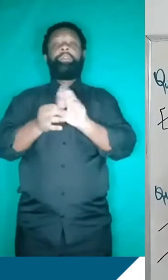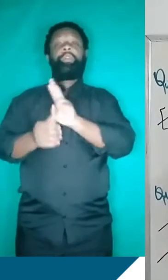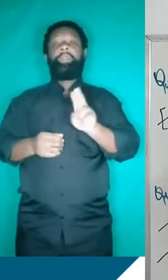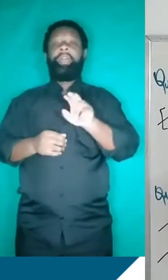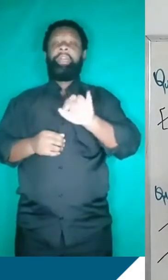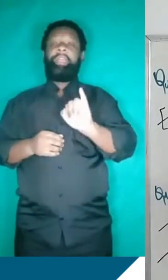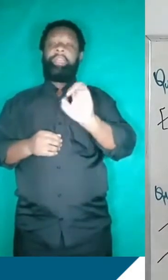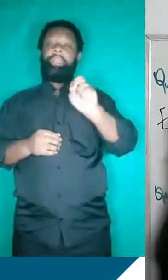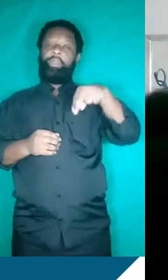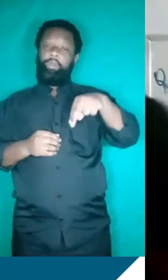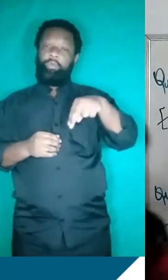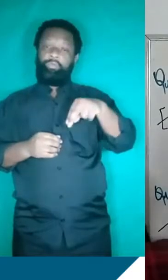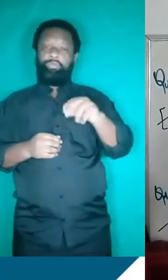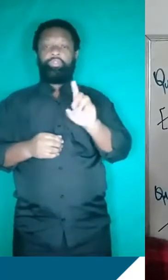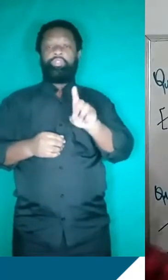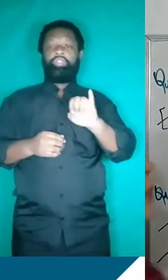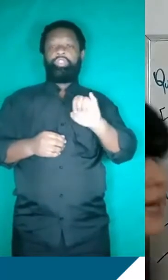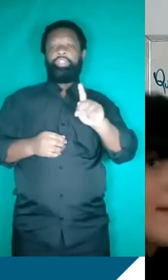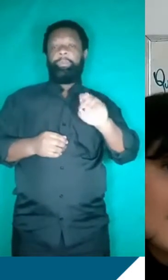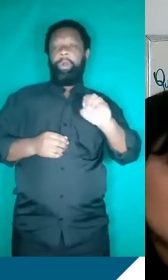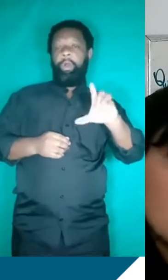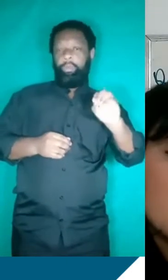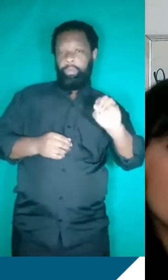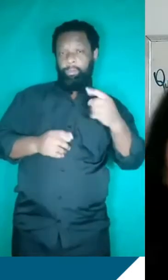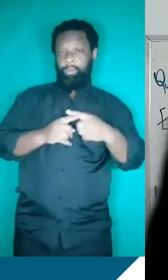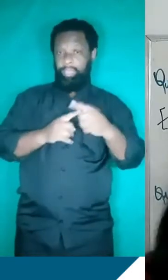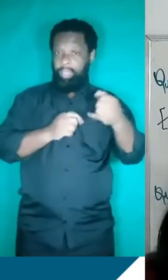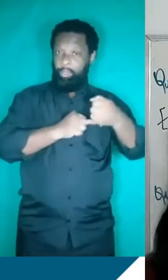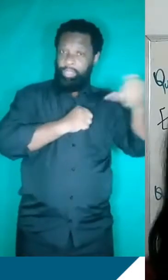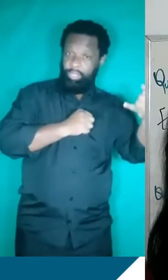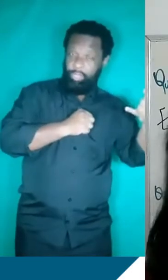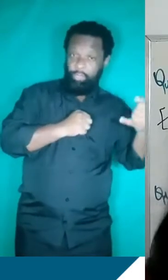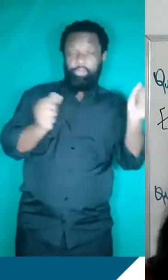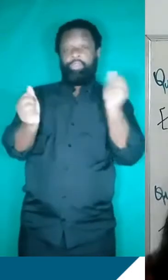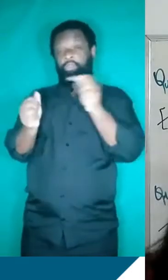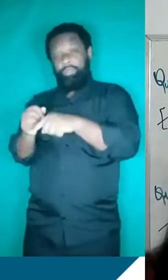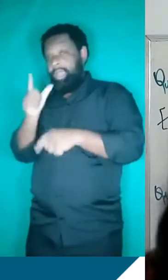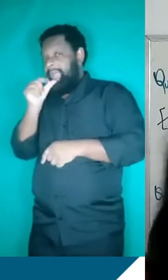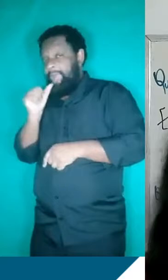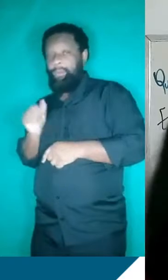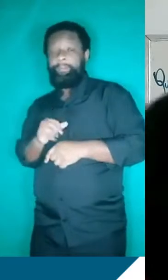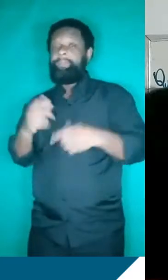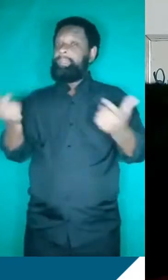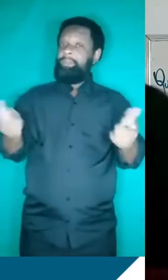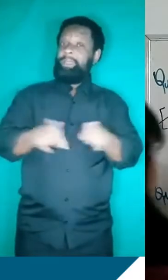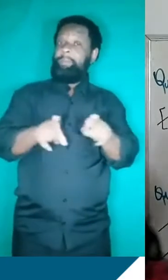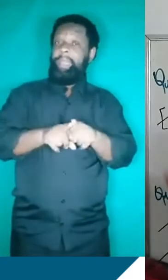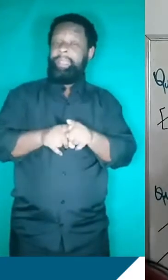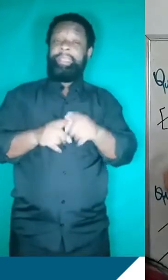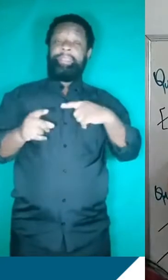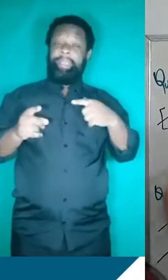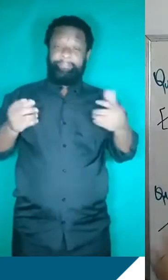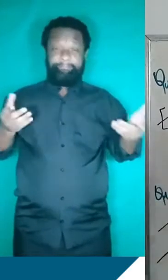chama íon-dipolo, porque é entre um íon, como o Na+, e o dipolo presente na água, então íon-dipolo. Da mesma